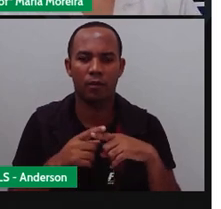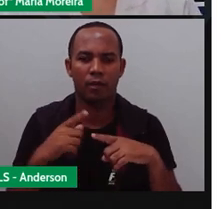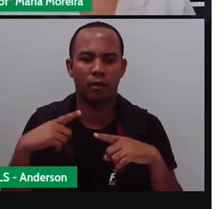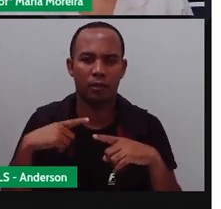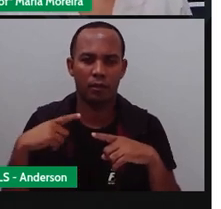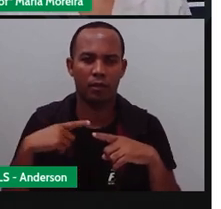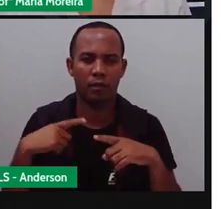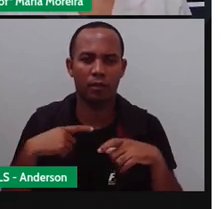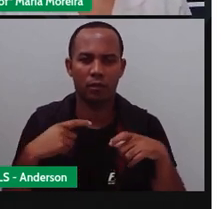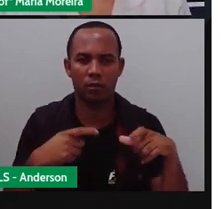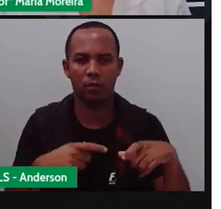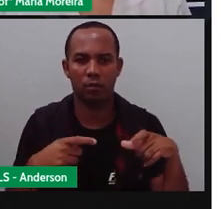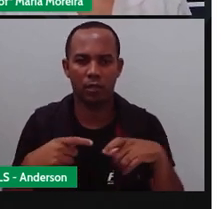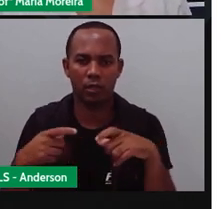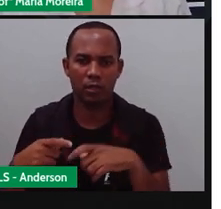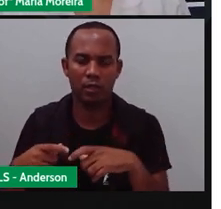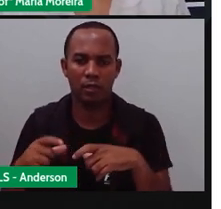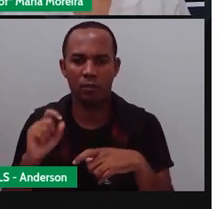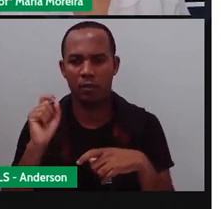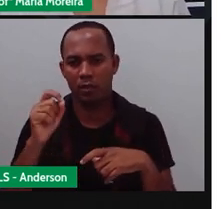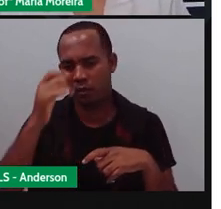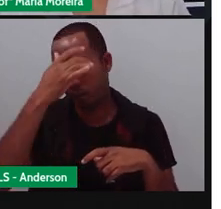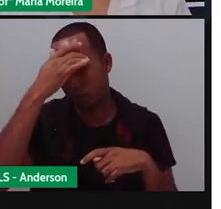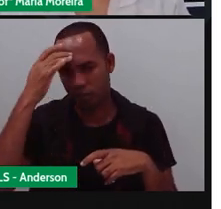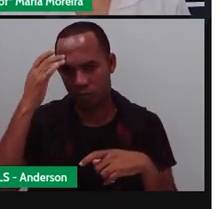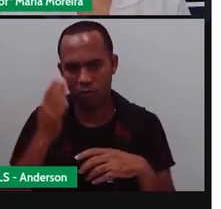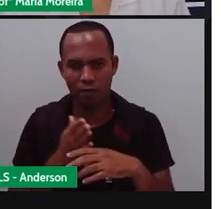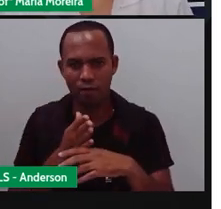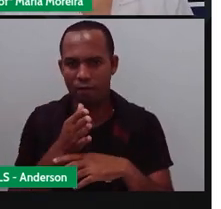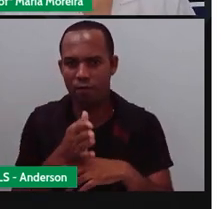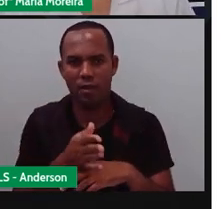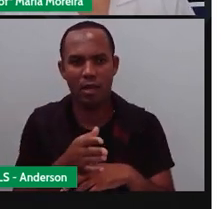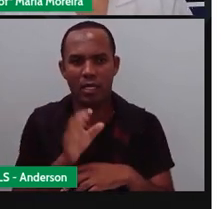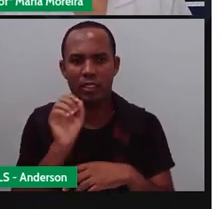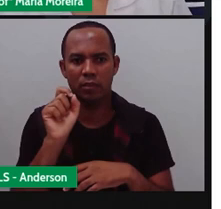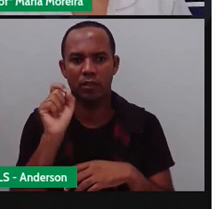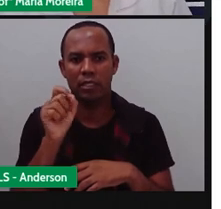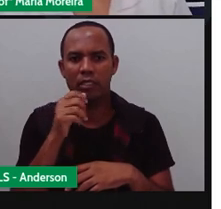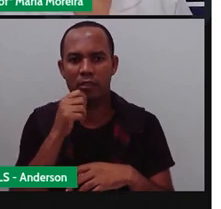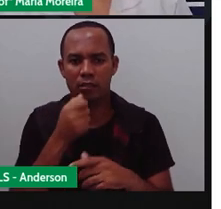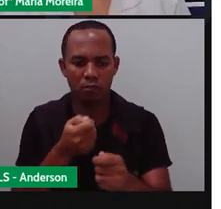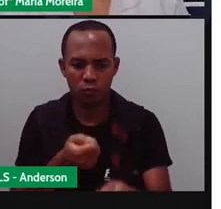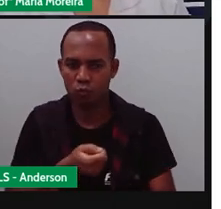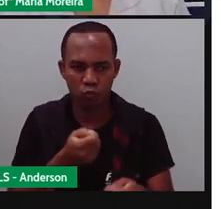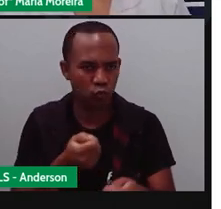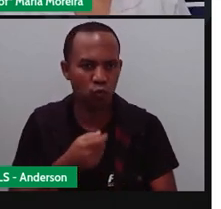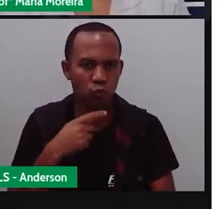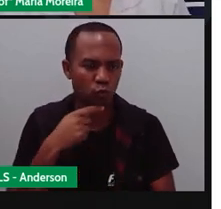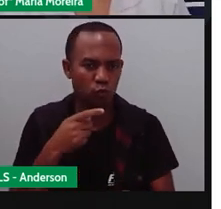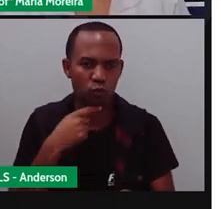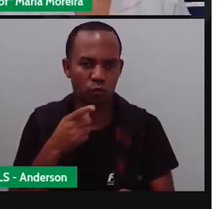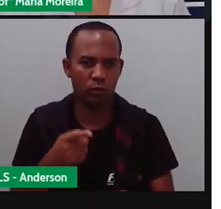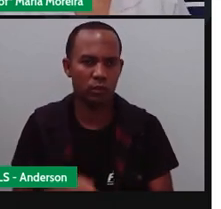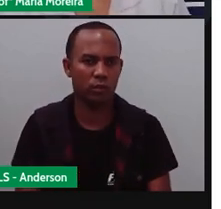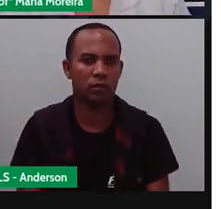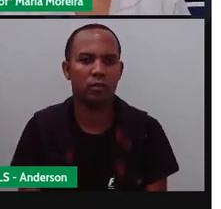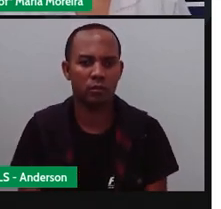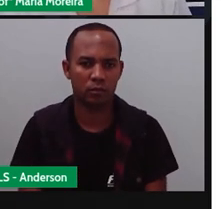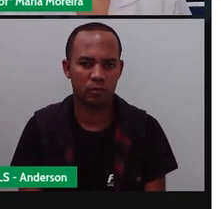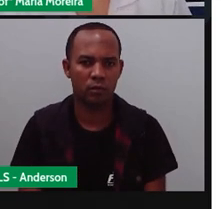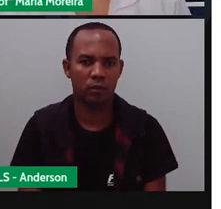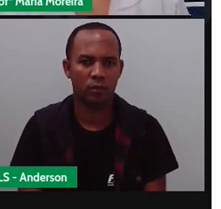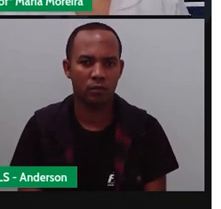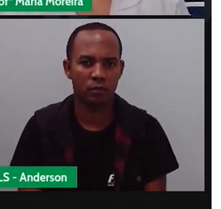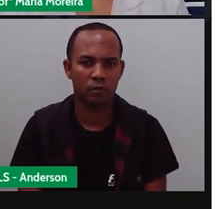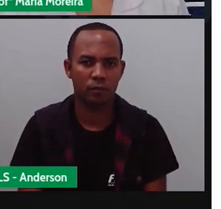existem locais é quem mesmo que a pessoa Vá a inchada ela não vai conseguir fazer aquele serviço